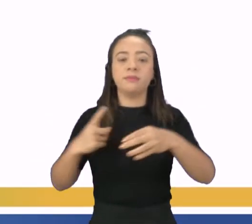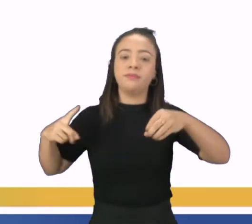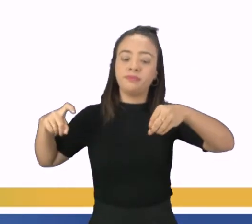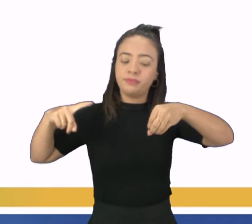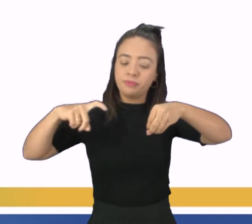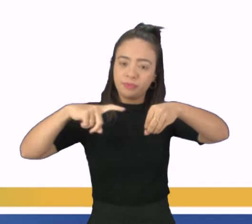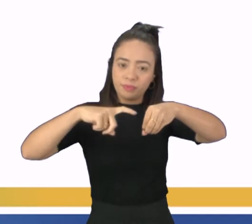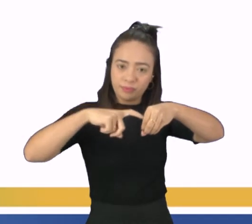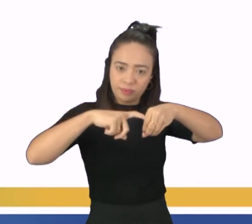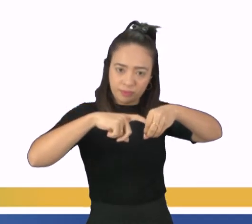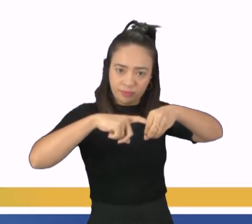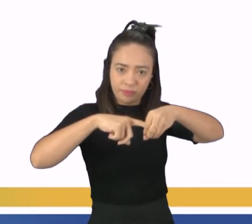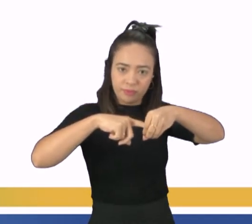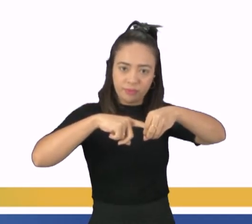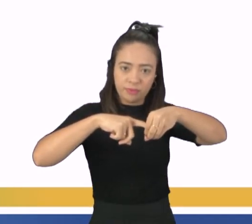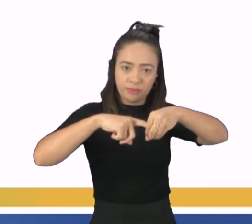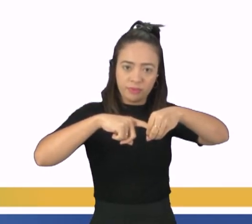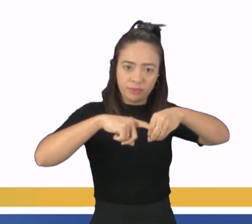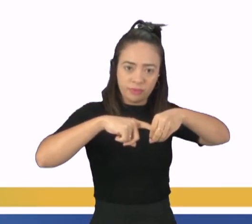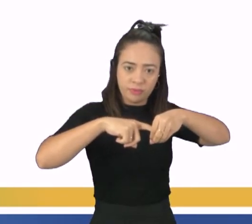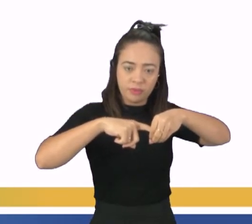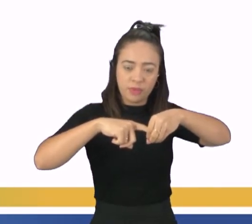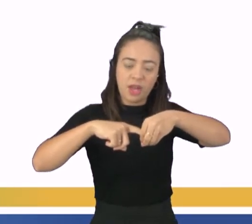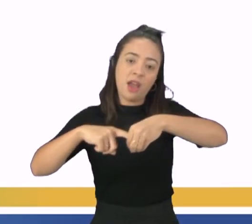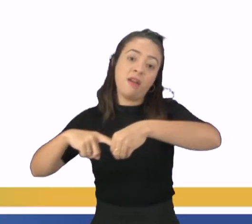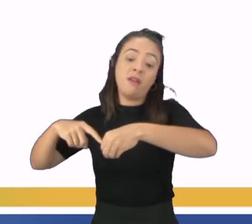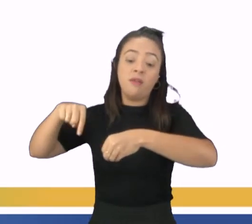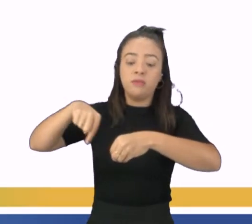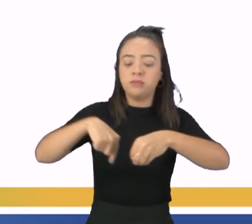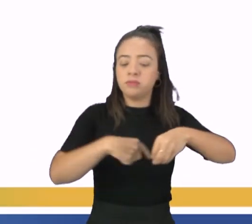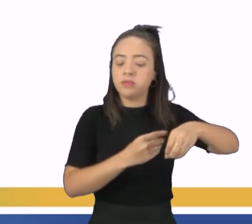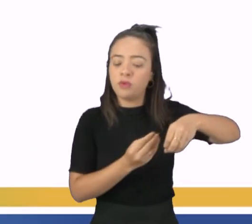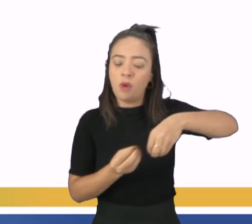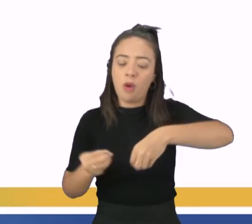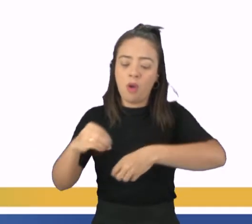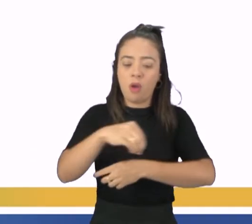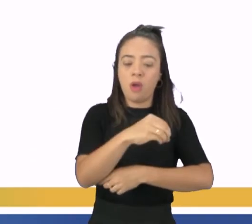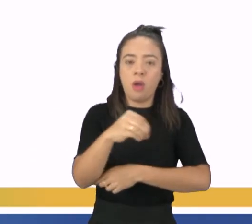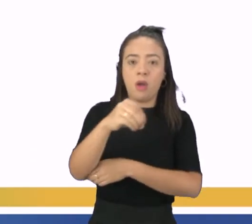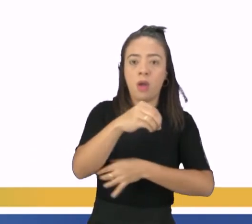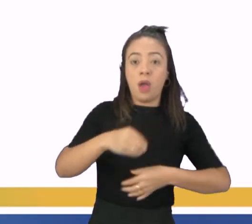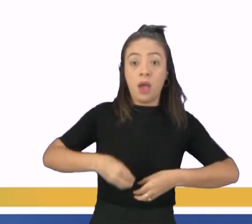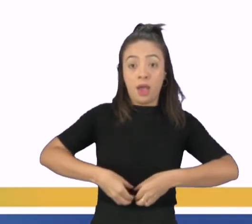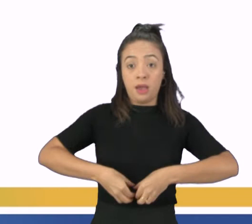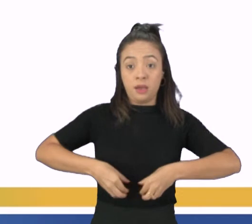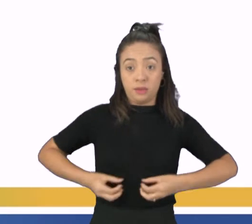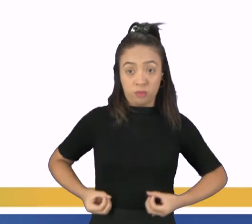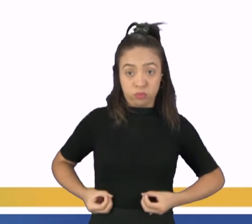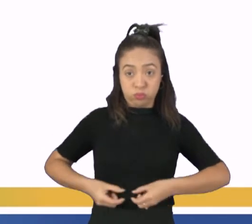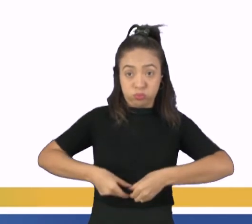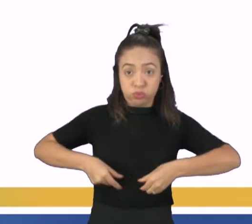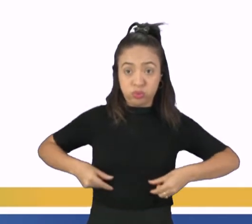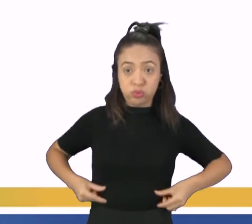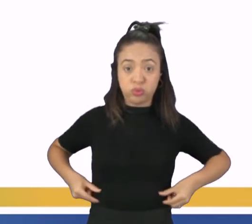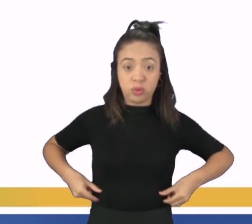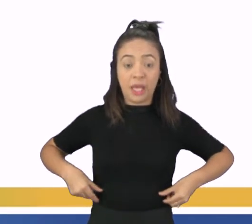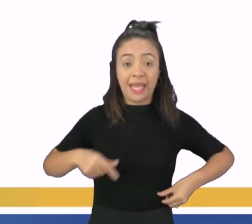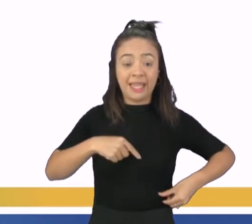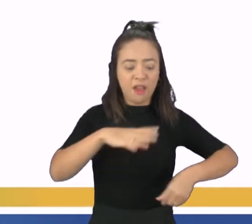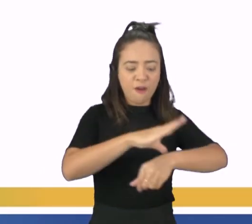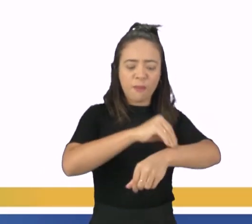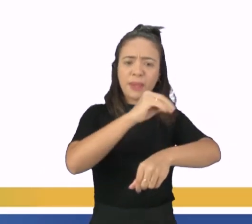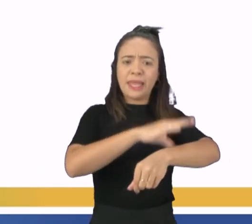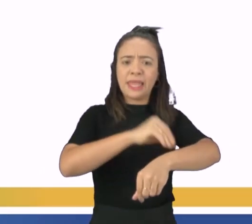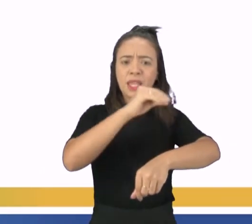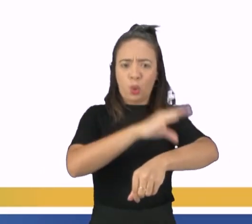o entendimento. Na verdade, o zigoto ele é levado, tá? Porque as tubas uterinas, elas são recobertas por cílios, tá?